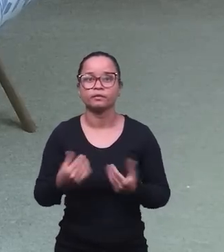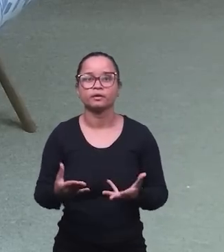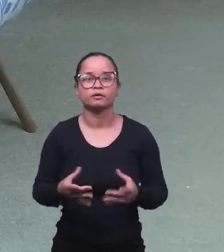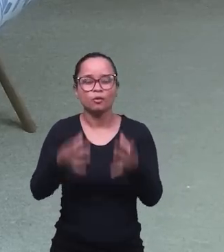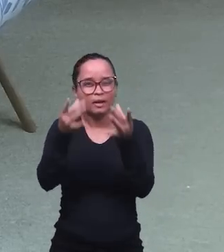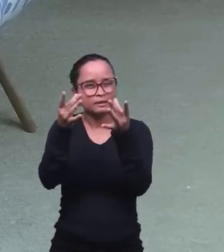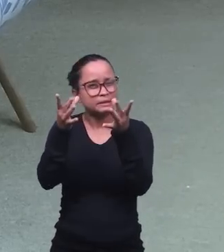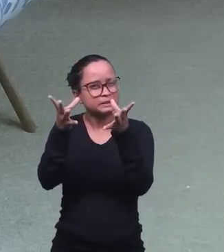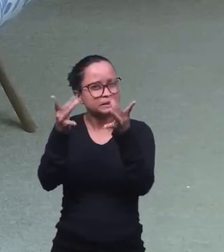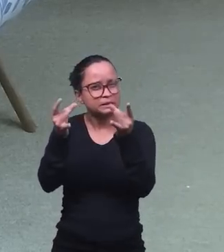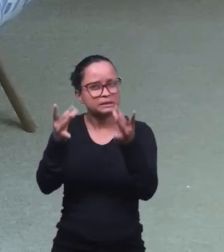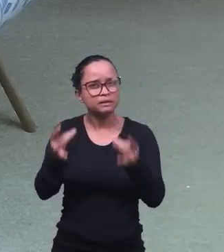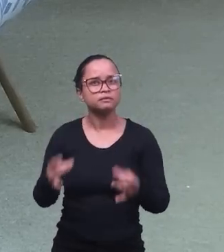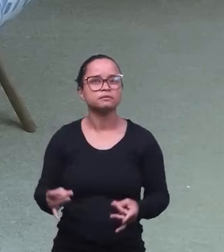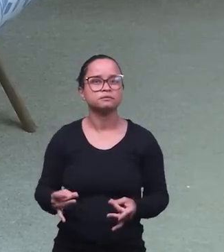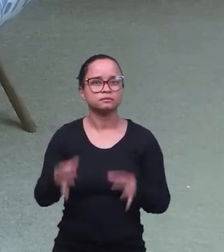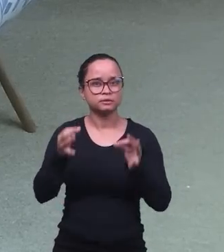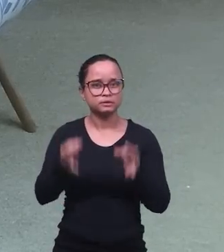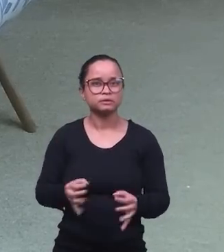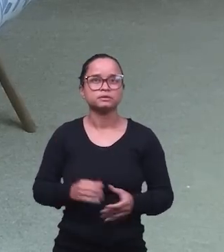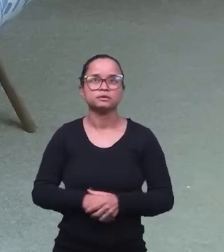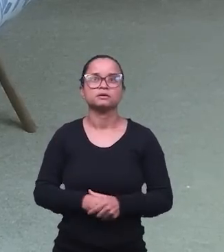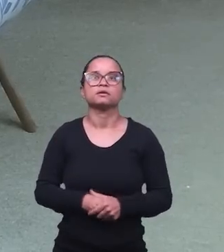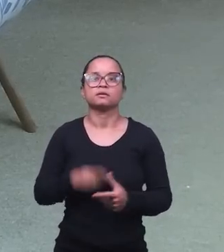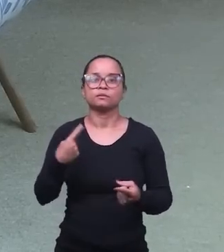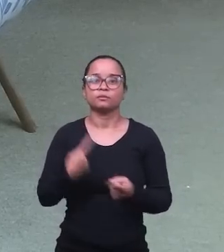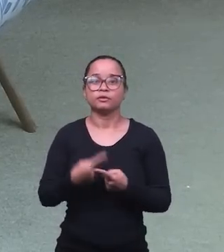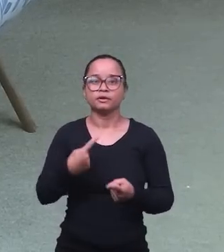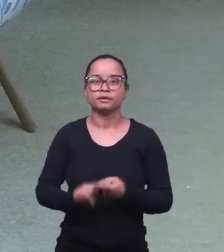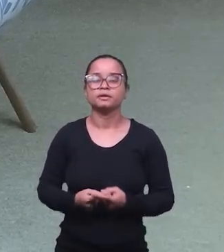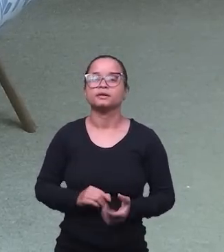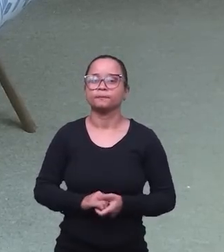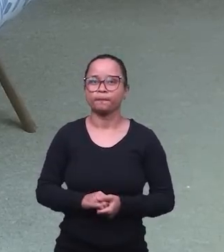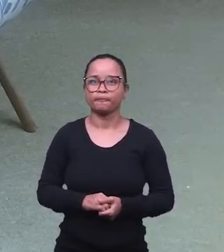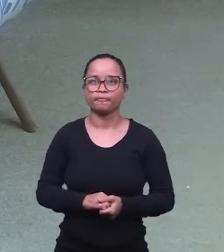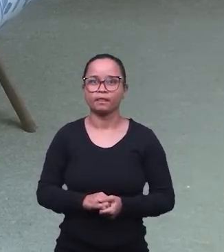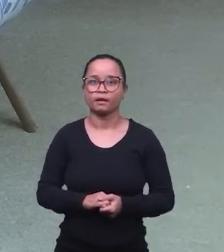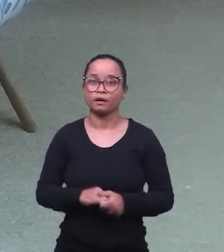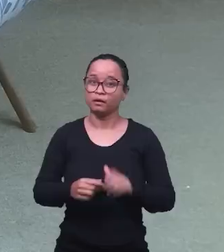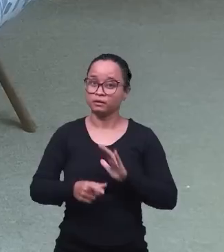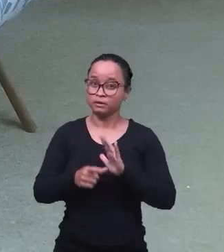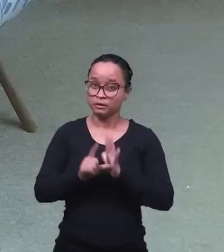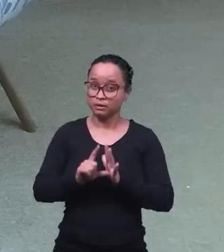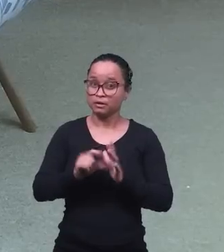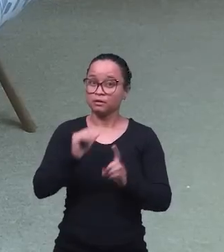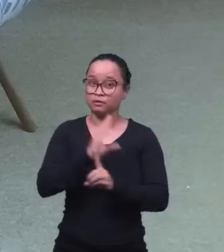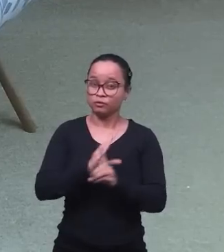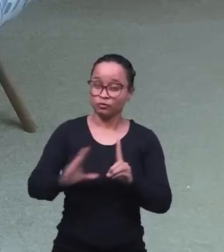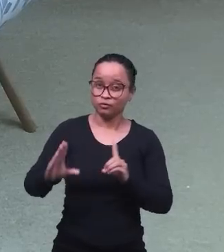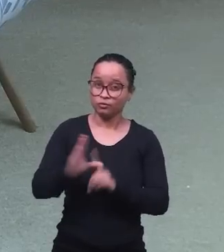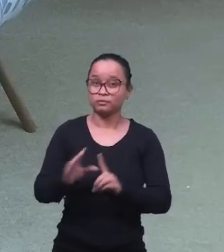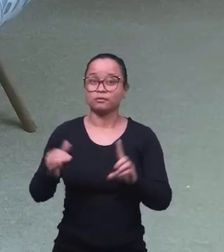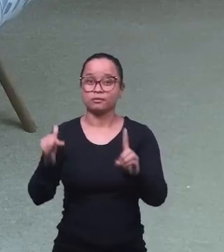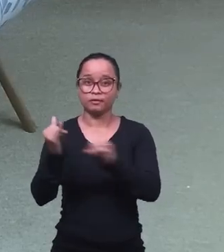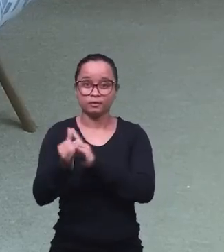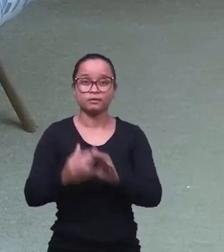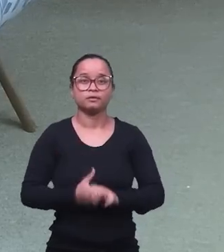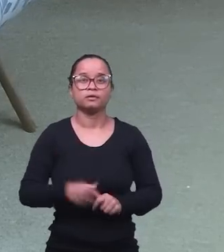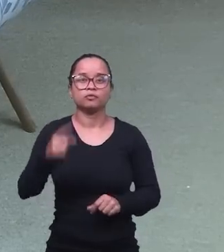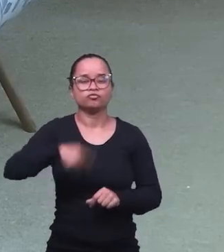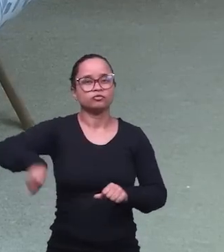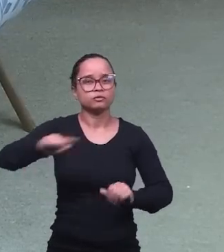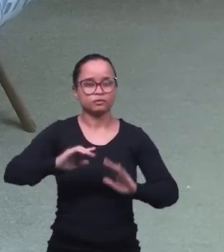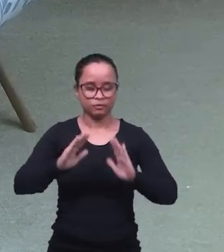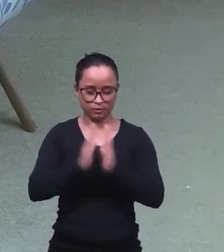é a nível de detalhe, não é, irmãos? Porque nós não concebemos um culto hoje sem o pré-culto, que chamamos, o culto profético,